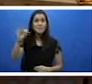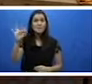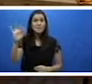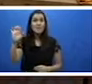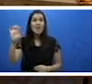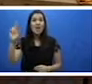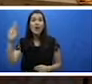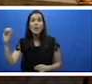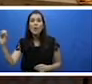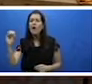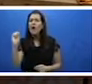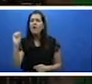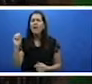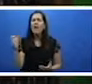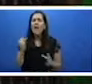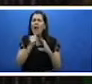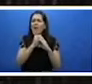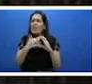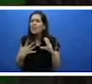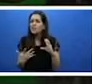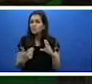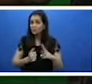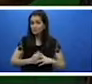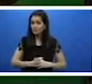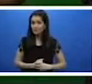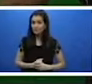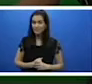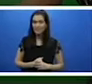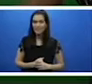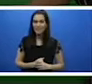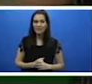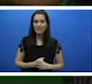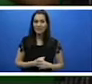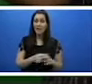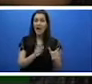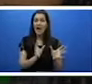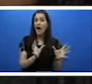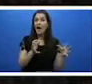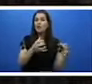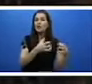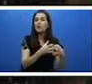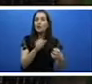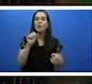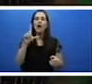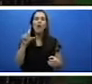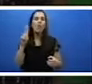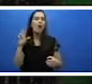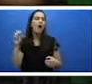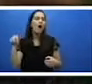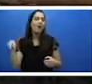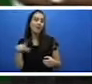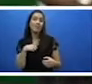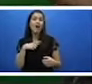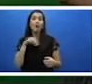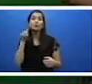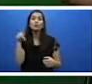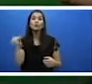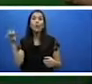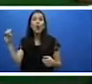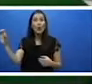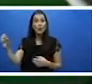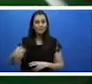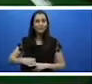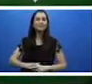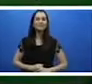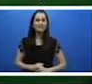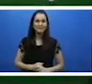um. A turma do Luan, página 288, está no zoológico